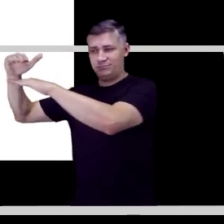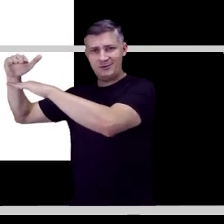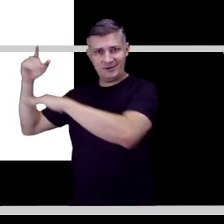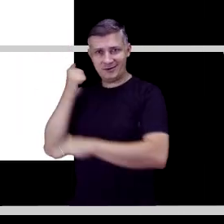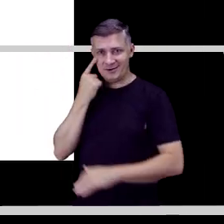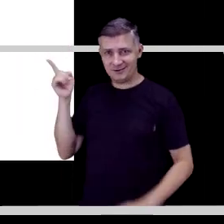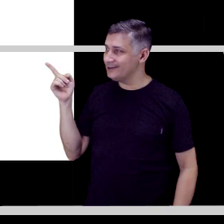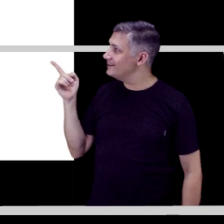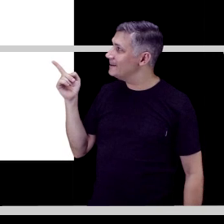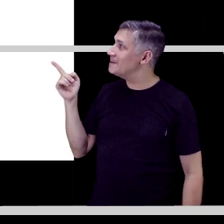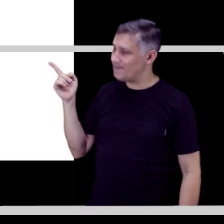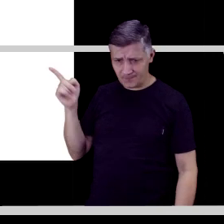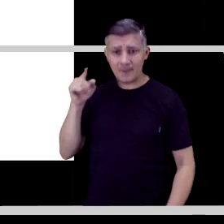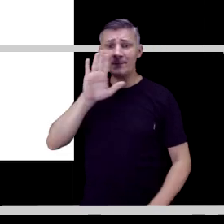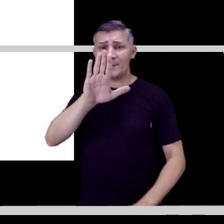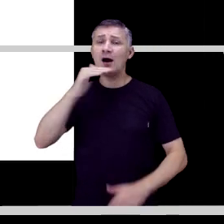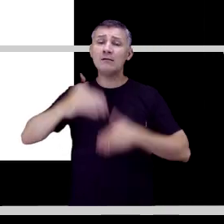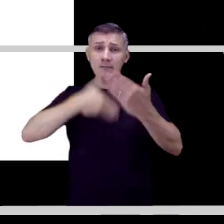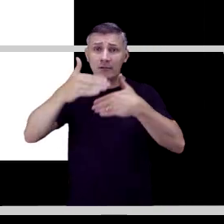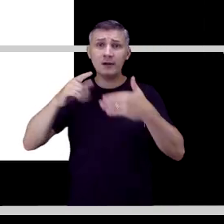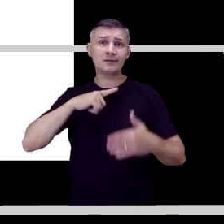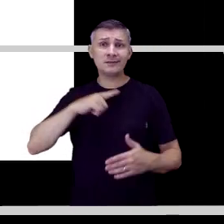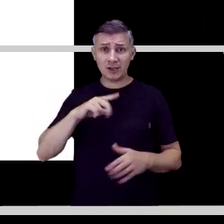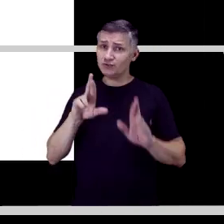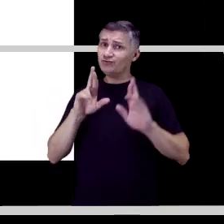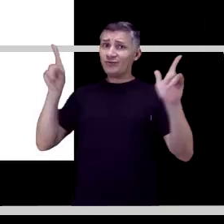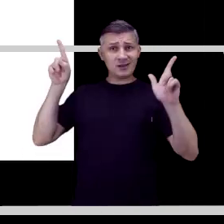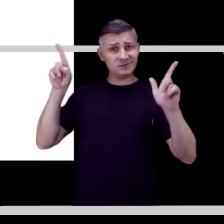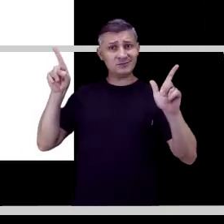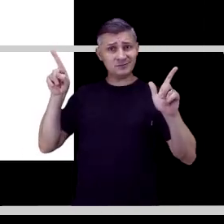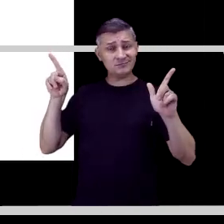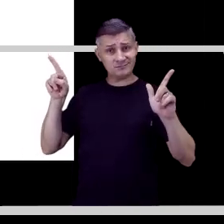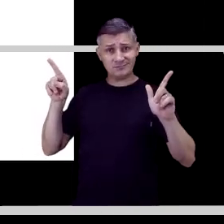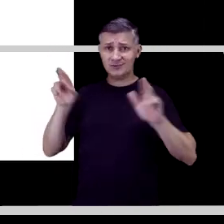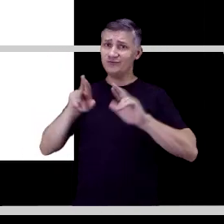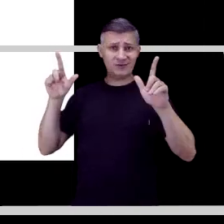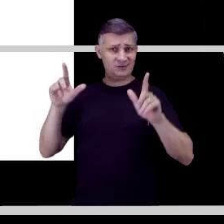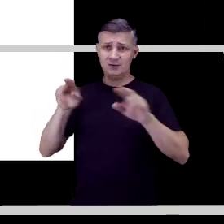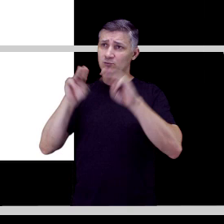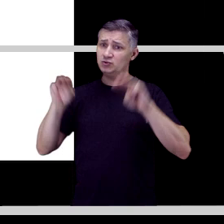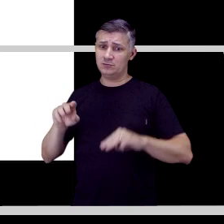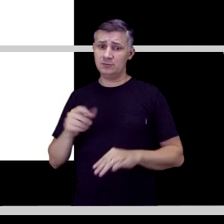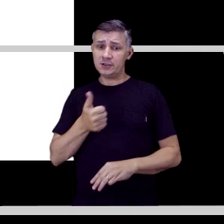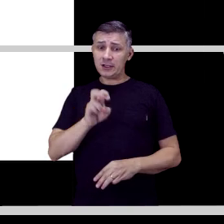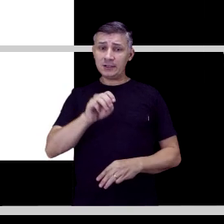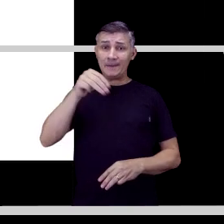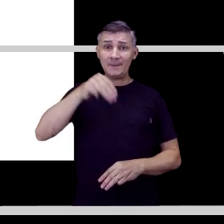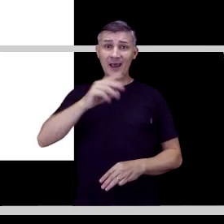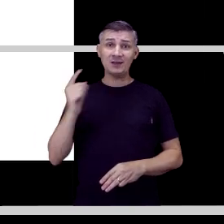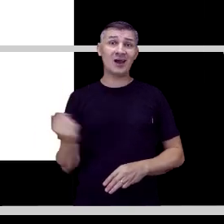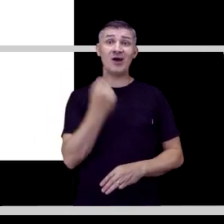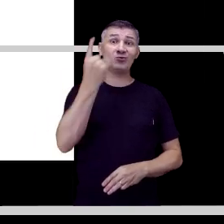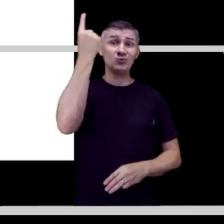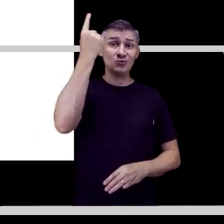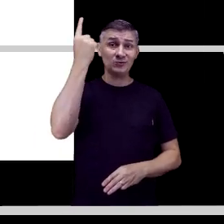parte superior, e aproveitar o desnível para fazer a galeria mais alta na parte de baixo. Né? Só que esse tipo de operação geraria